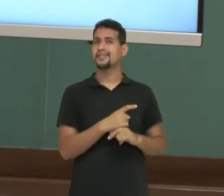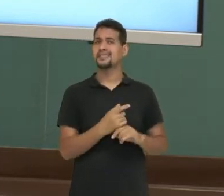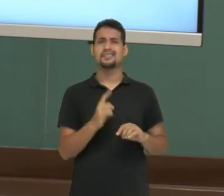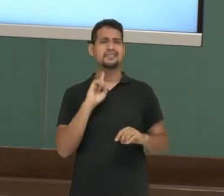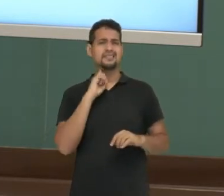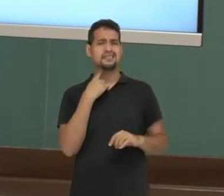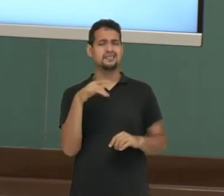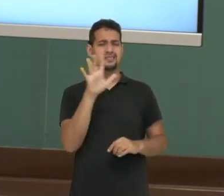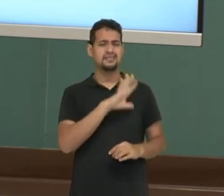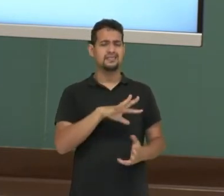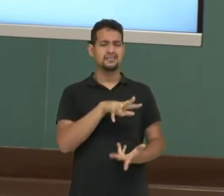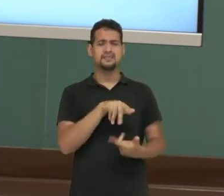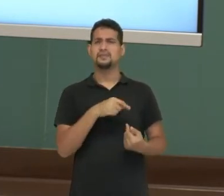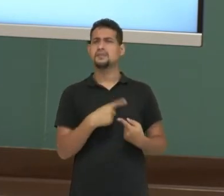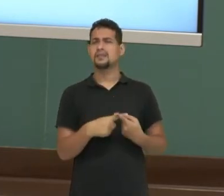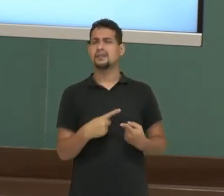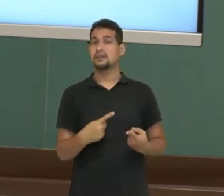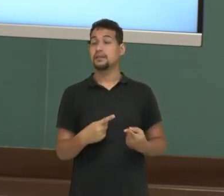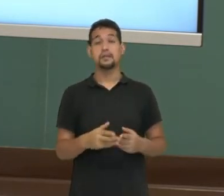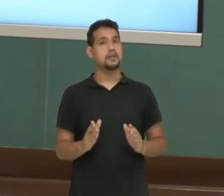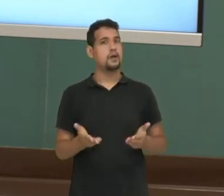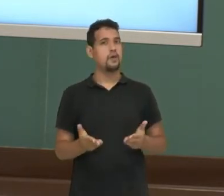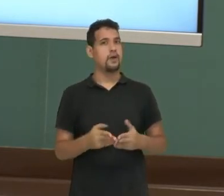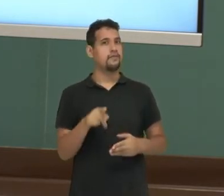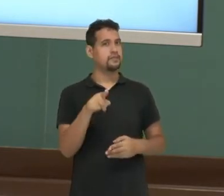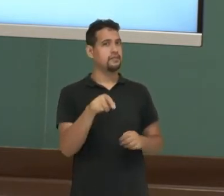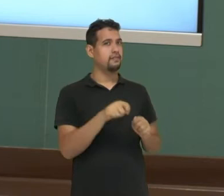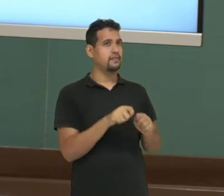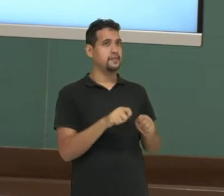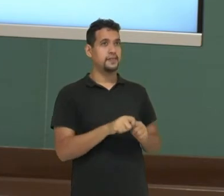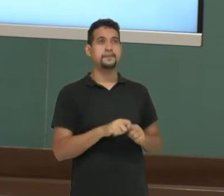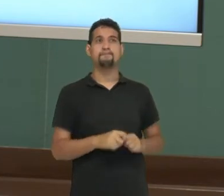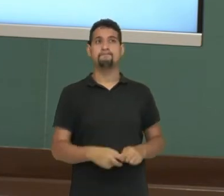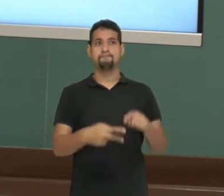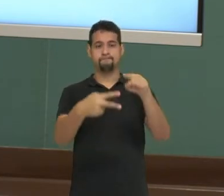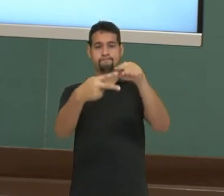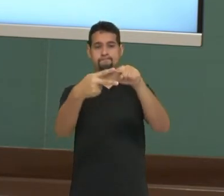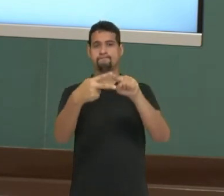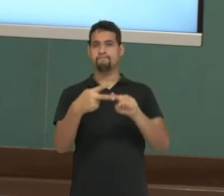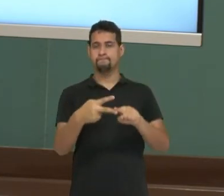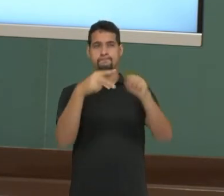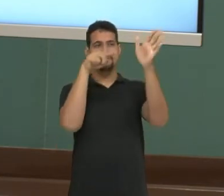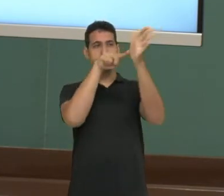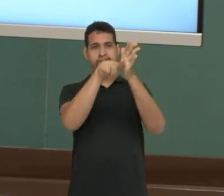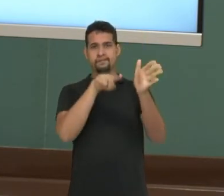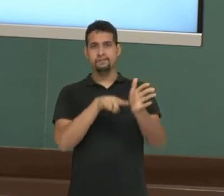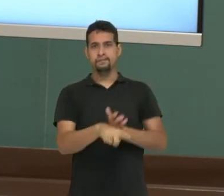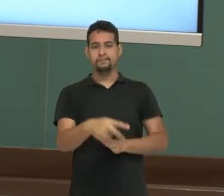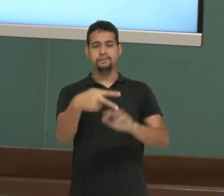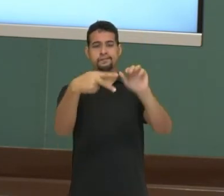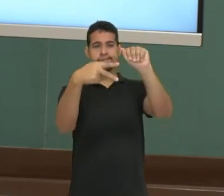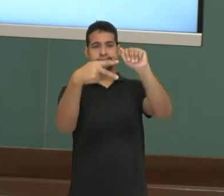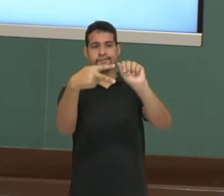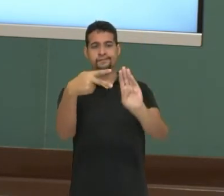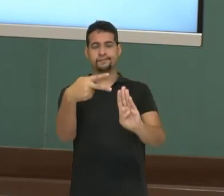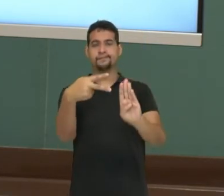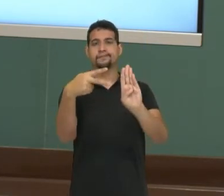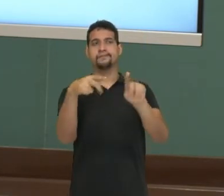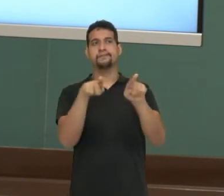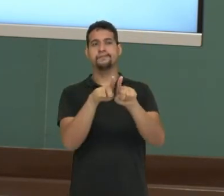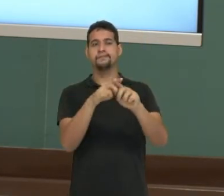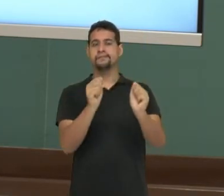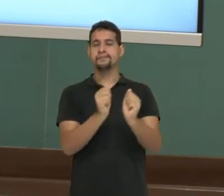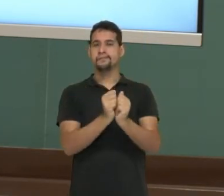ambiente? Chicos y chicas, agora é com vocês. São duas perguntas de acordo com a historieta aqui do